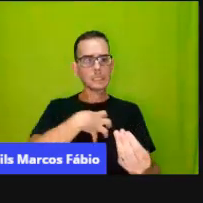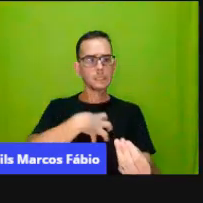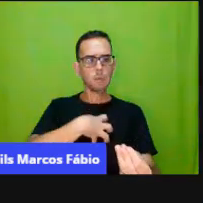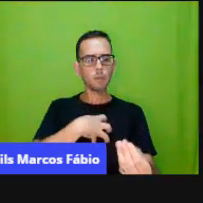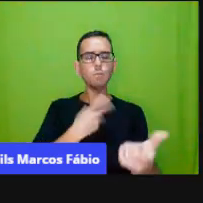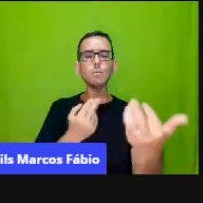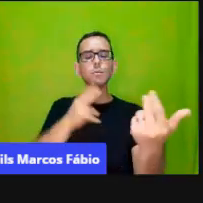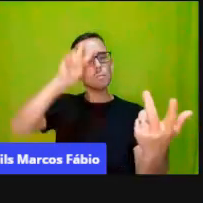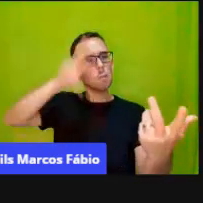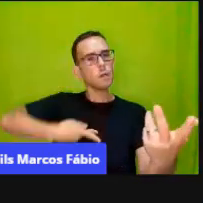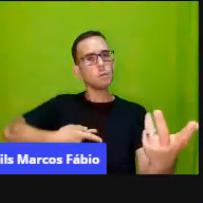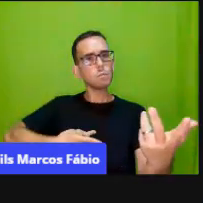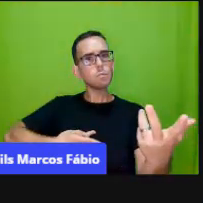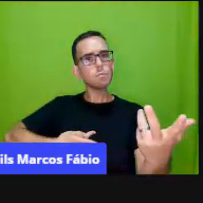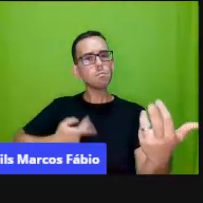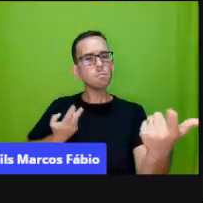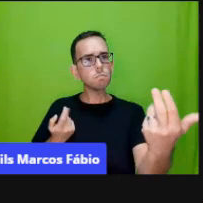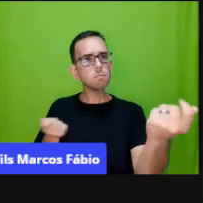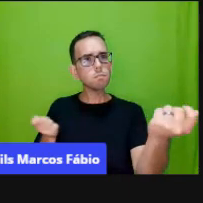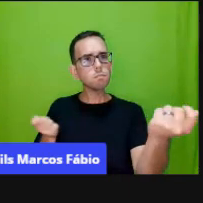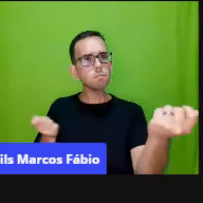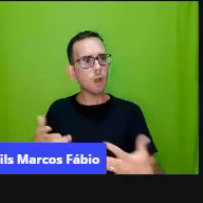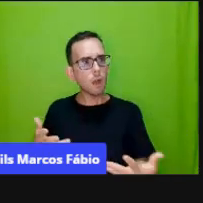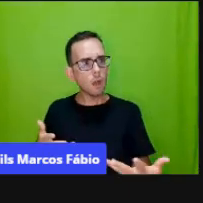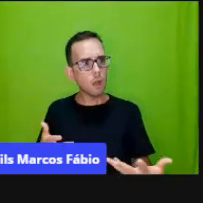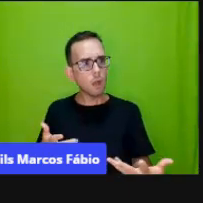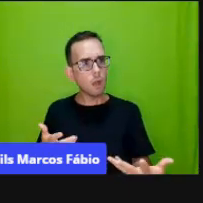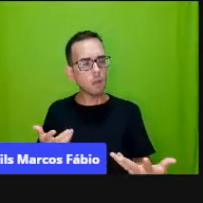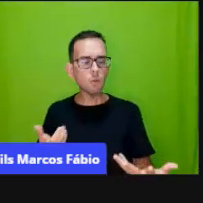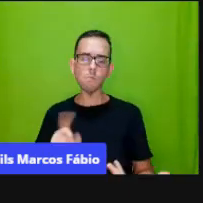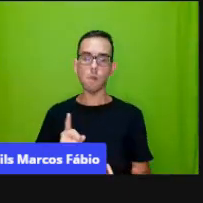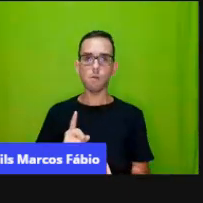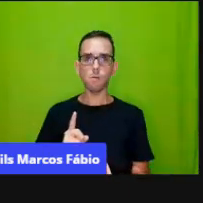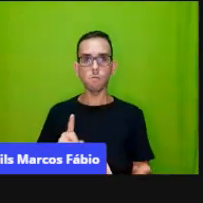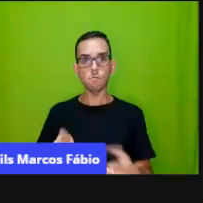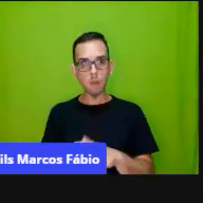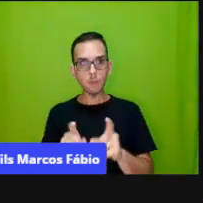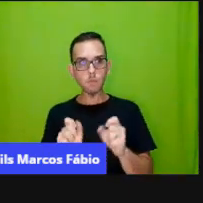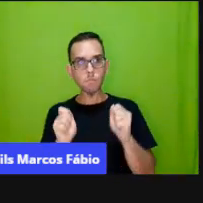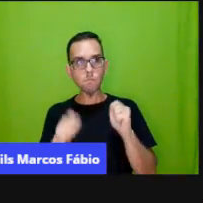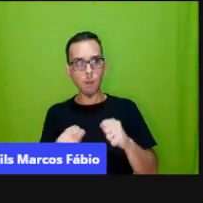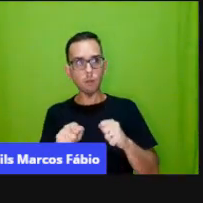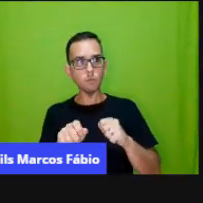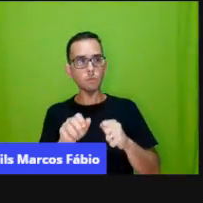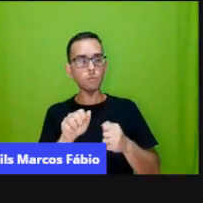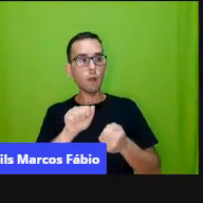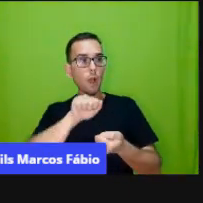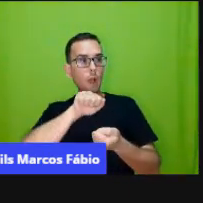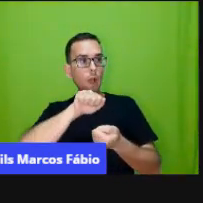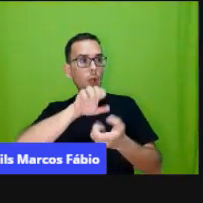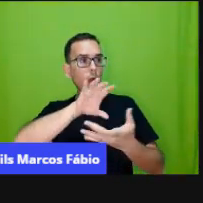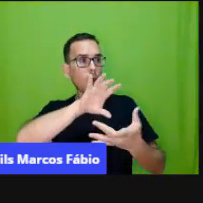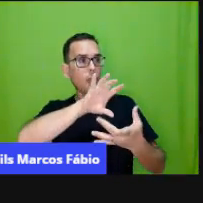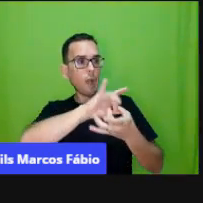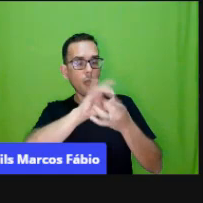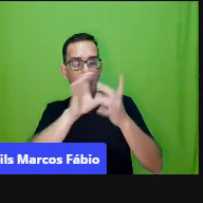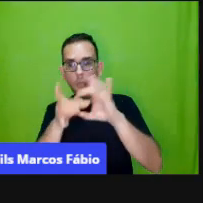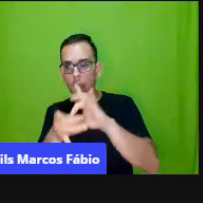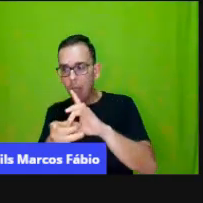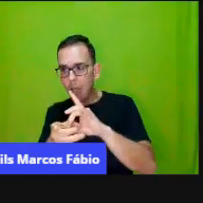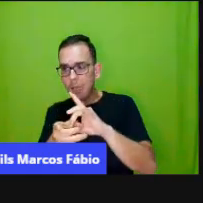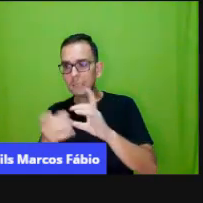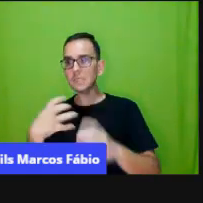nome. Tá, eu posso não dar o mesmo nome, mas eu posso associar que esse animal está sentindo